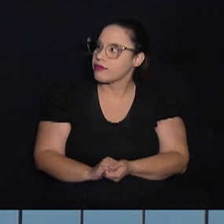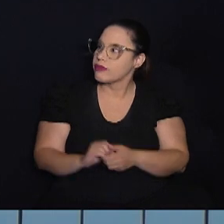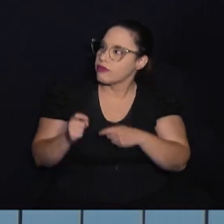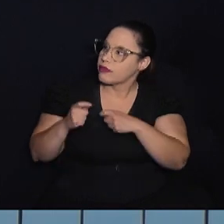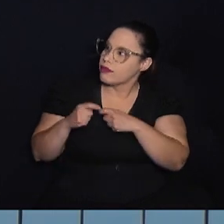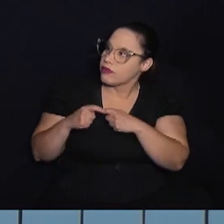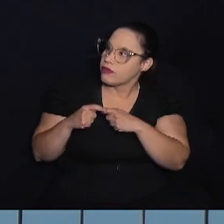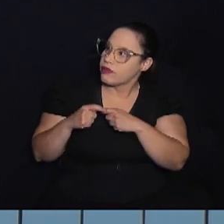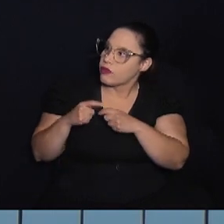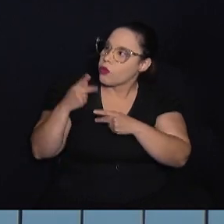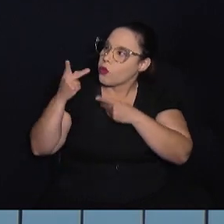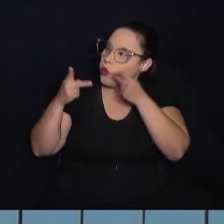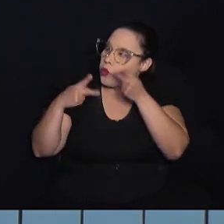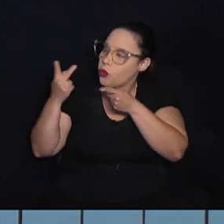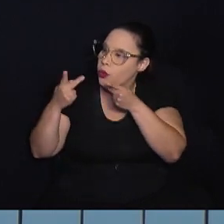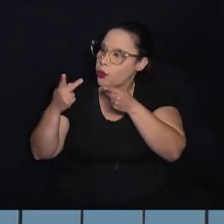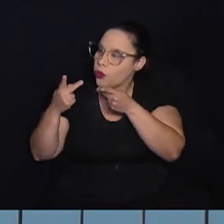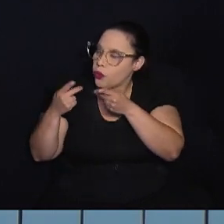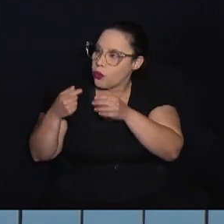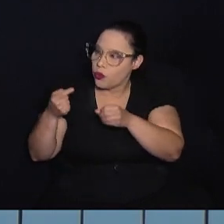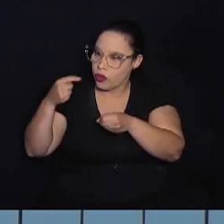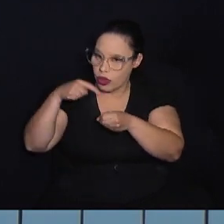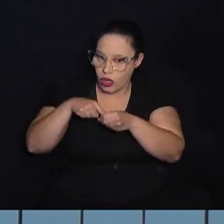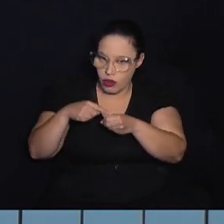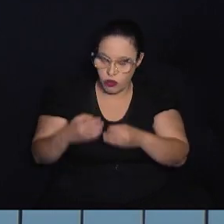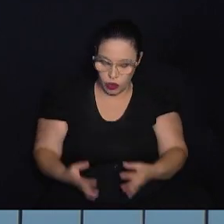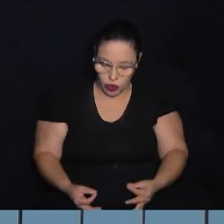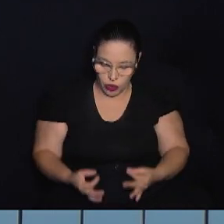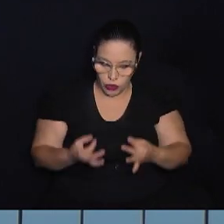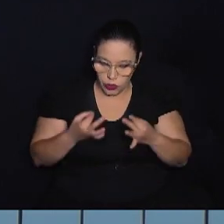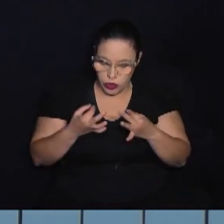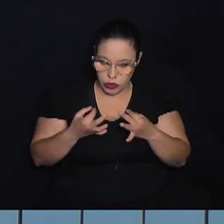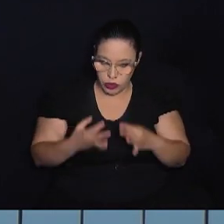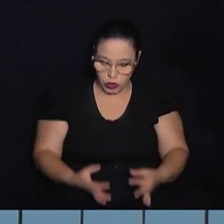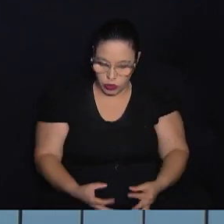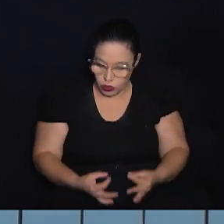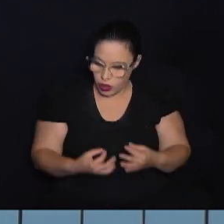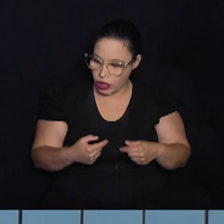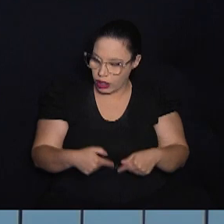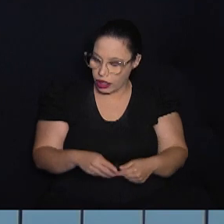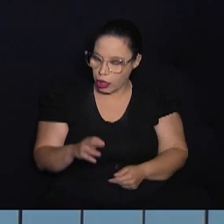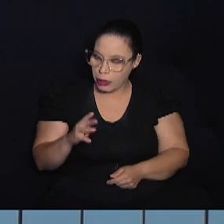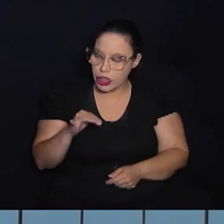Doutor, você falou da volta desse tumor, né? O câncer de bexiga,